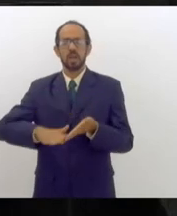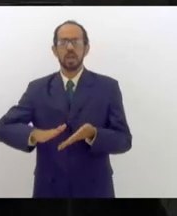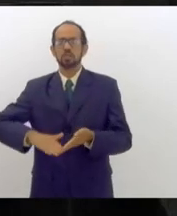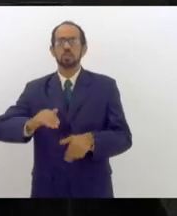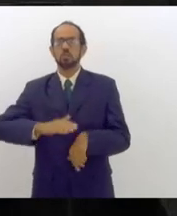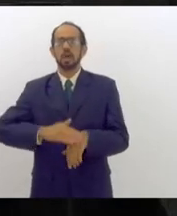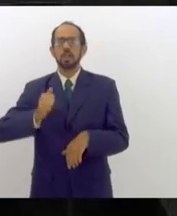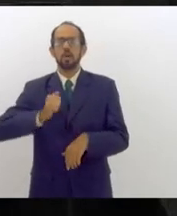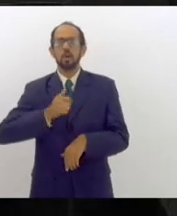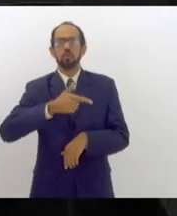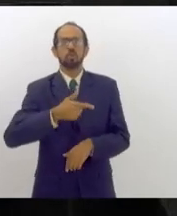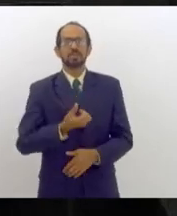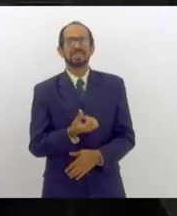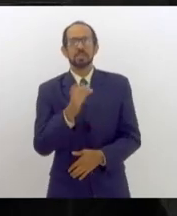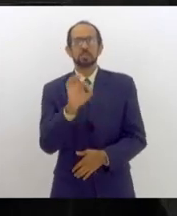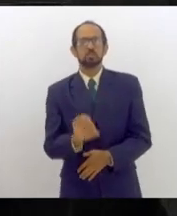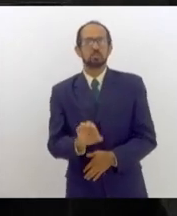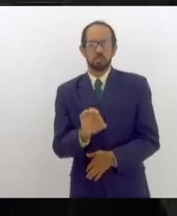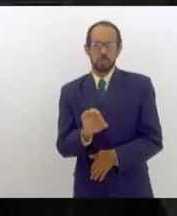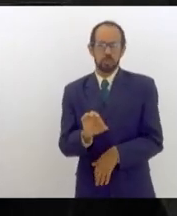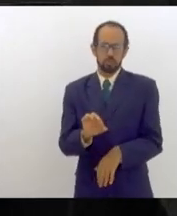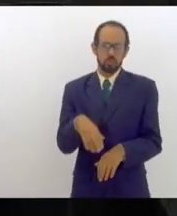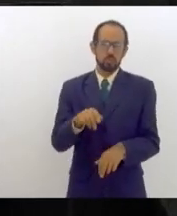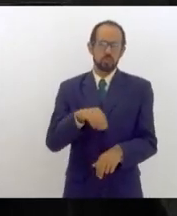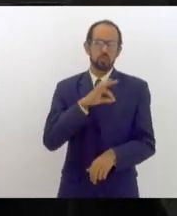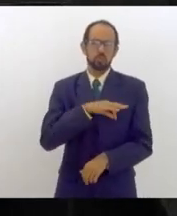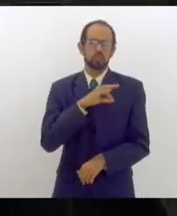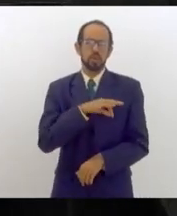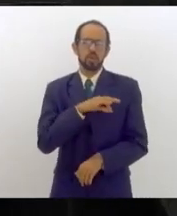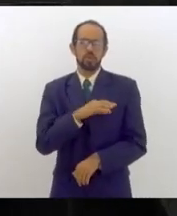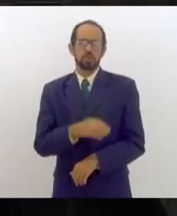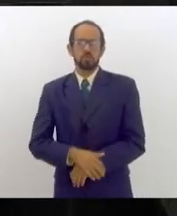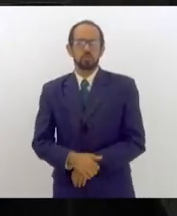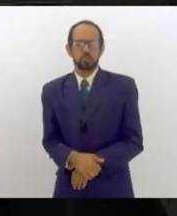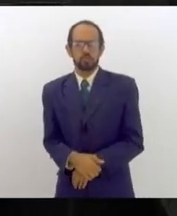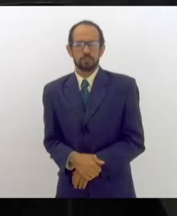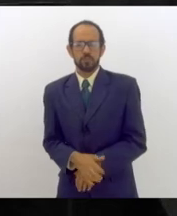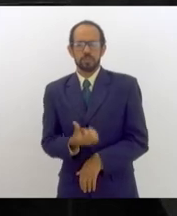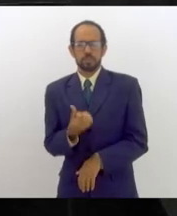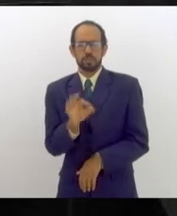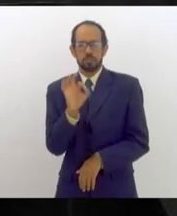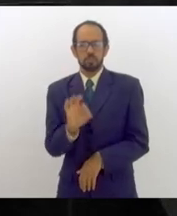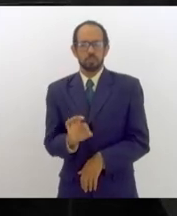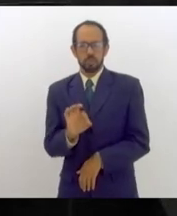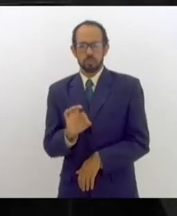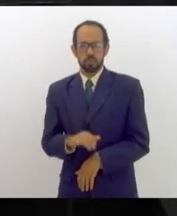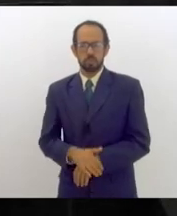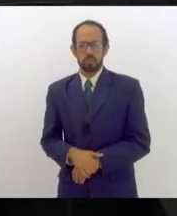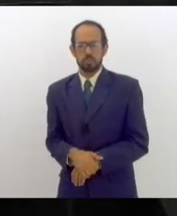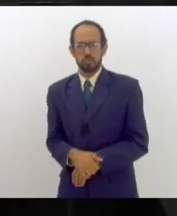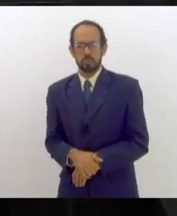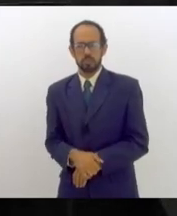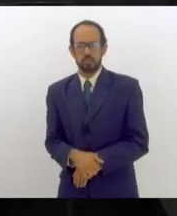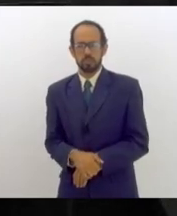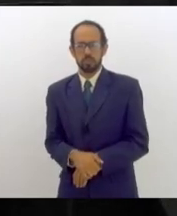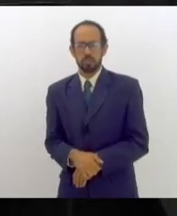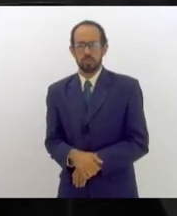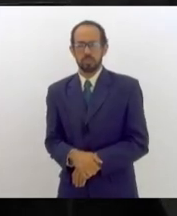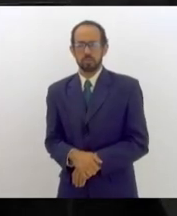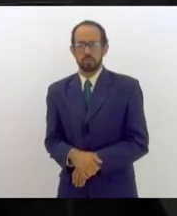do que 6% da sua renda Seis por cento da sua renda